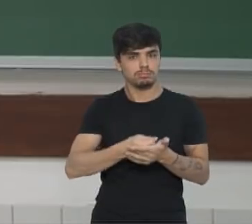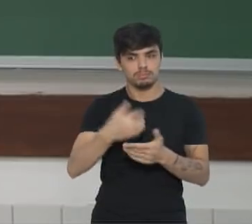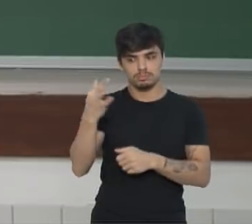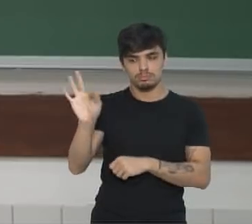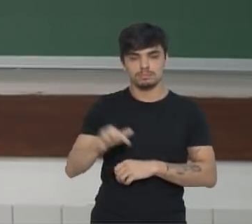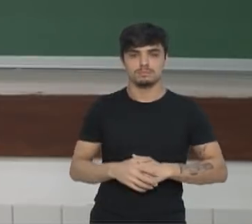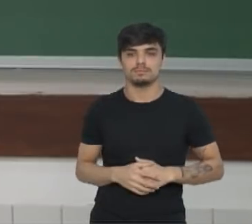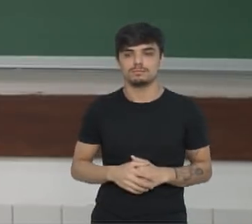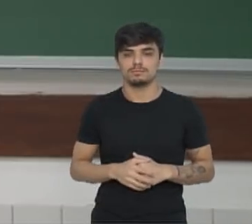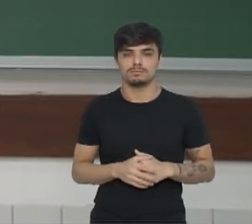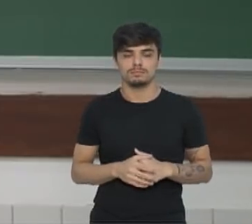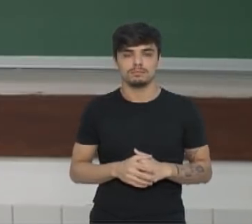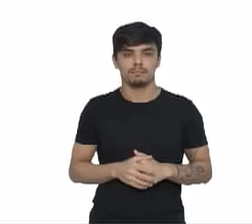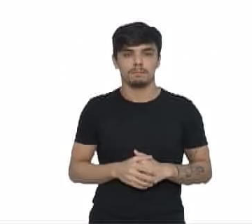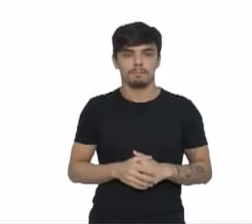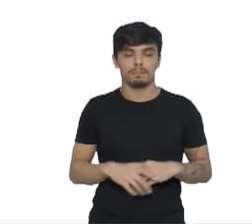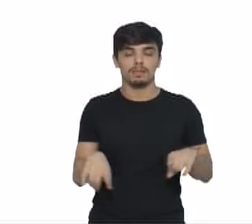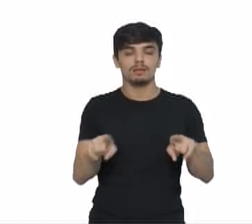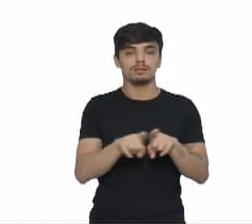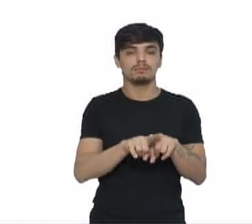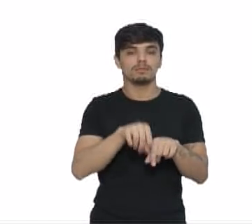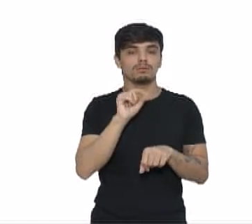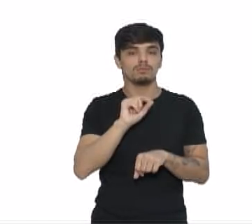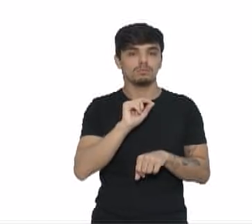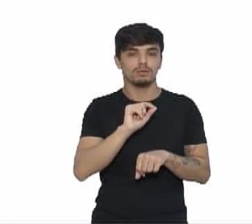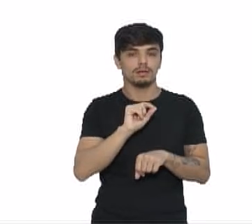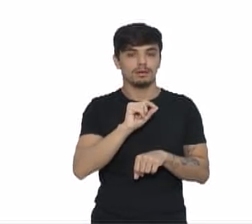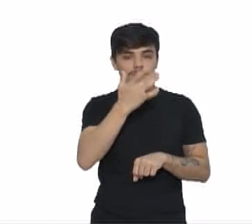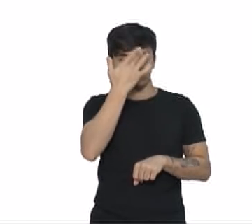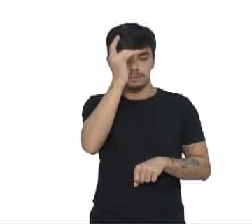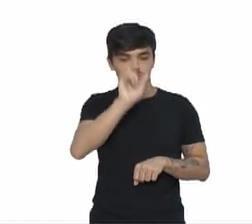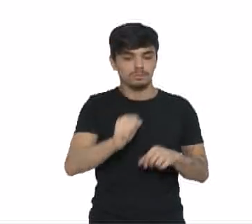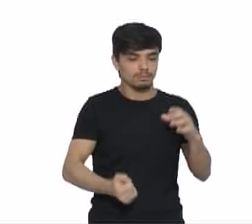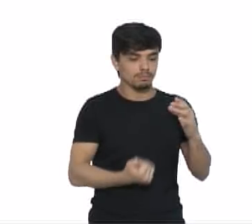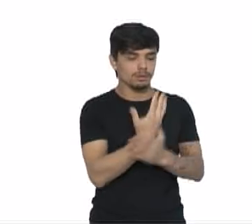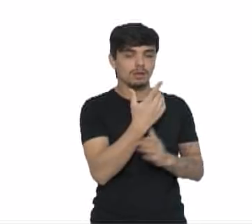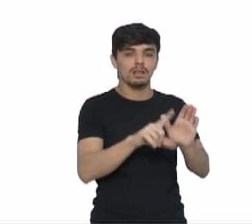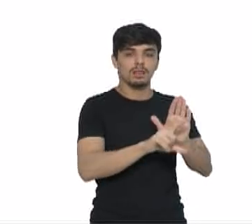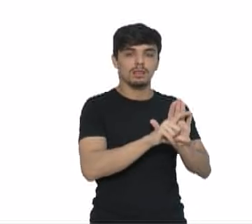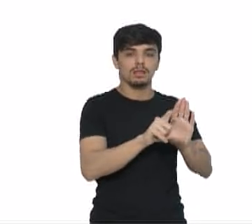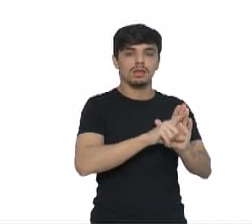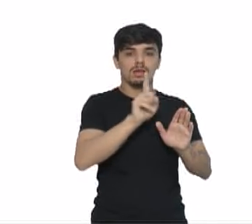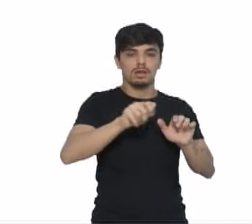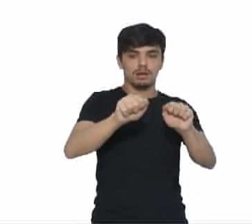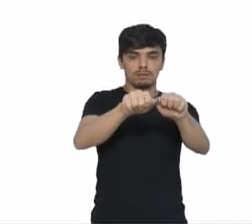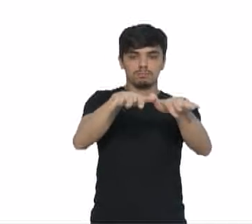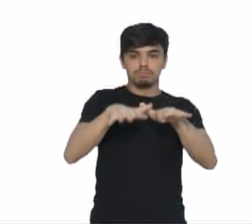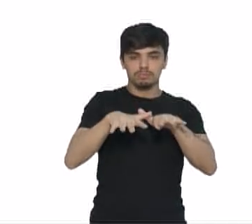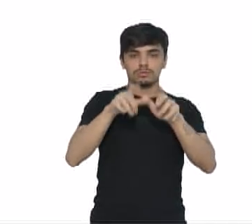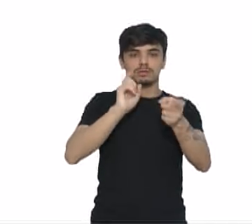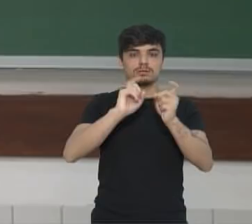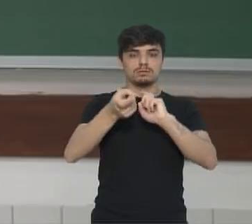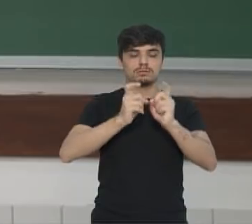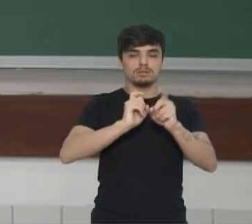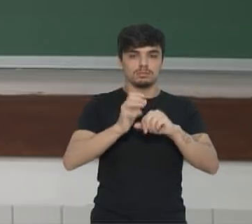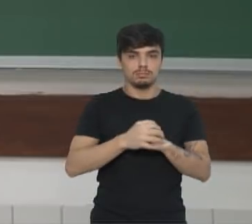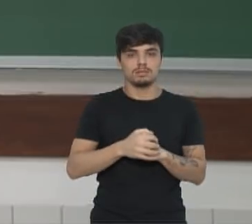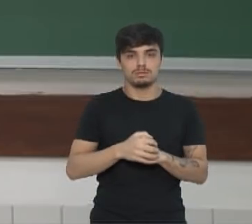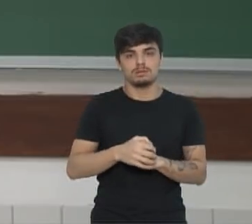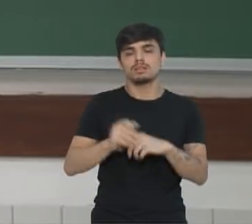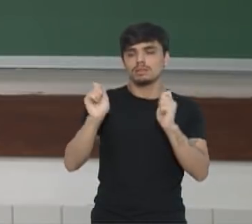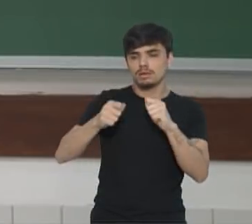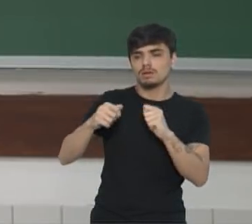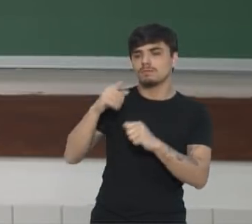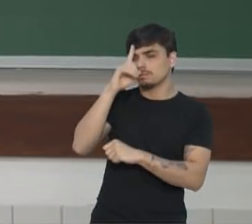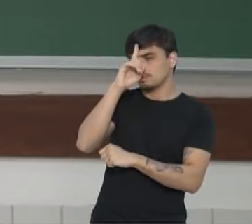França. E vai estabelecer que quem poderia criar leis era a Assembleia. O rei não poderia criar leis segundo sua vontade. Ele podia até mandar